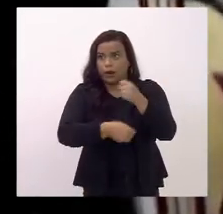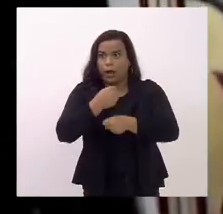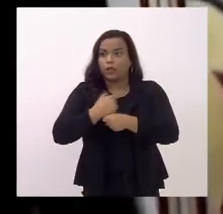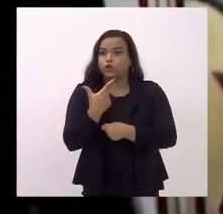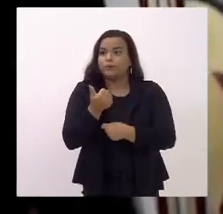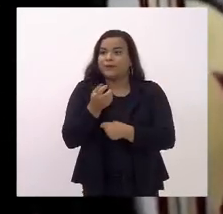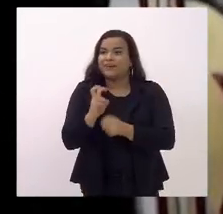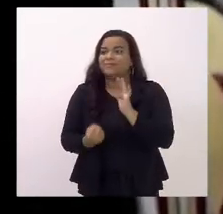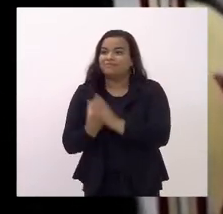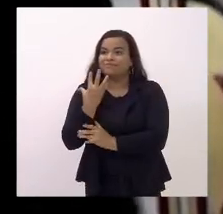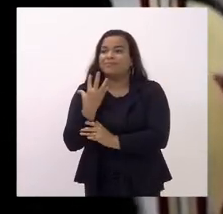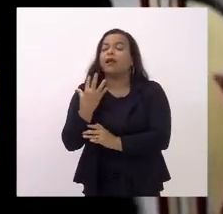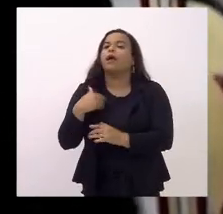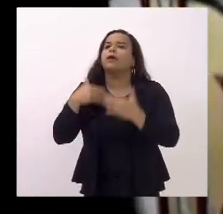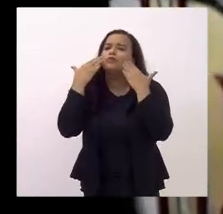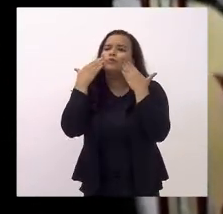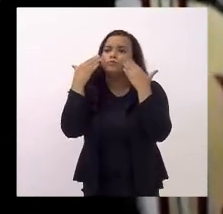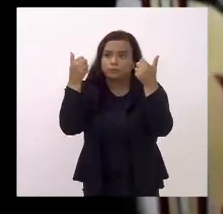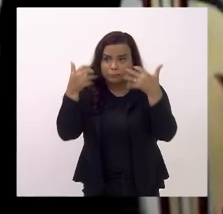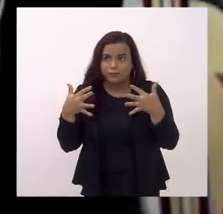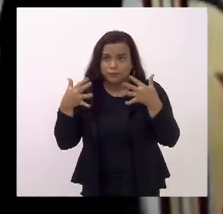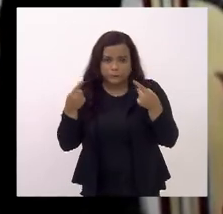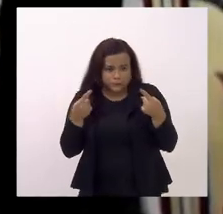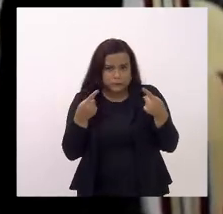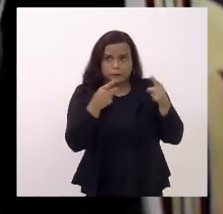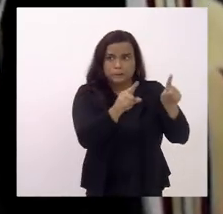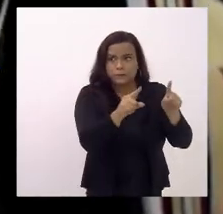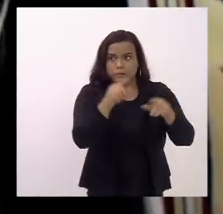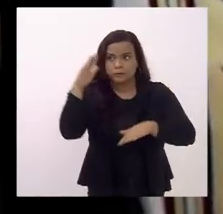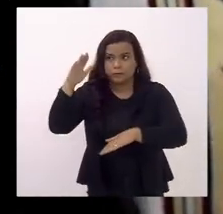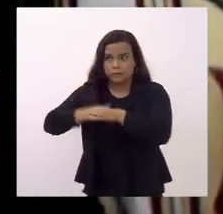agressão por parte